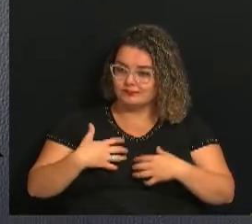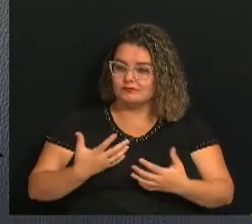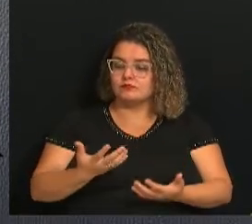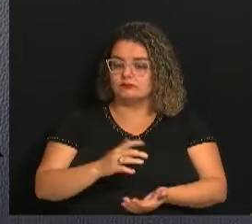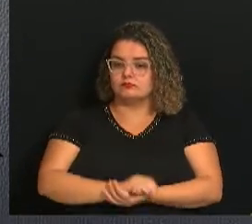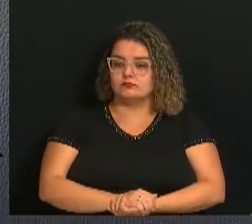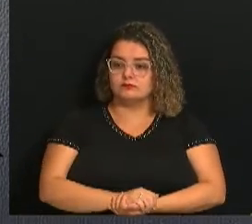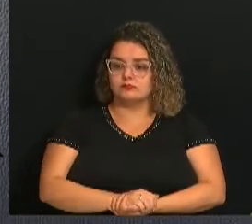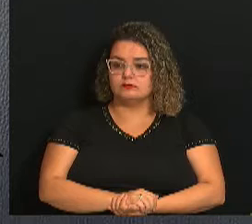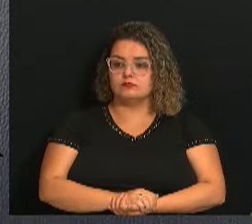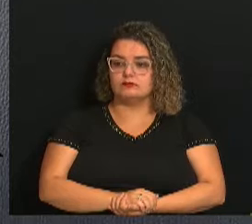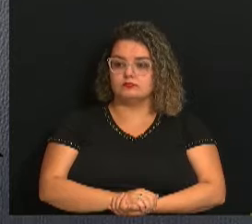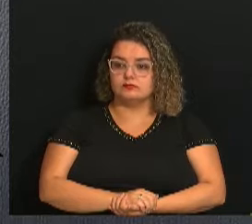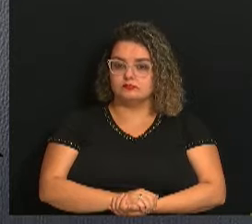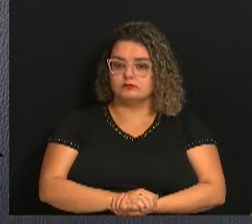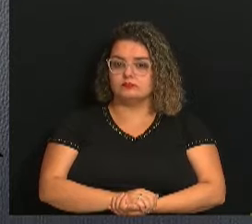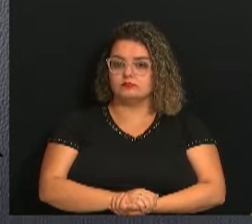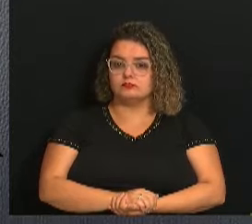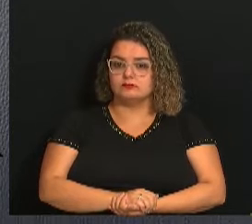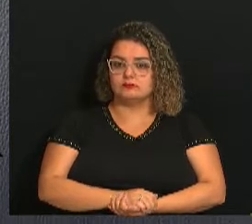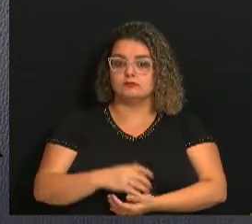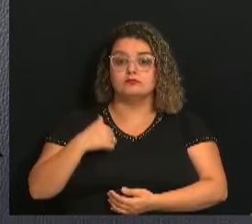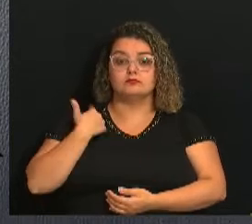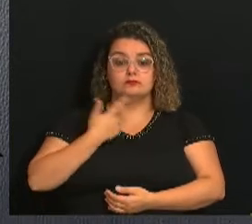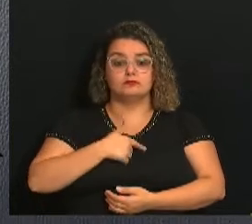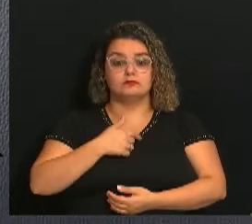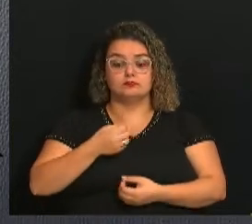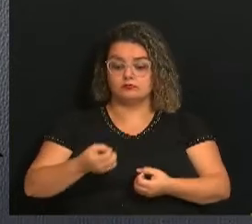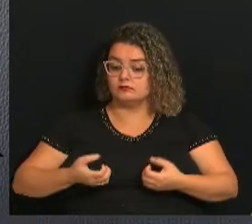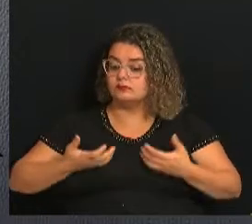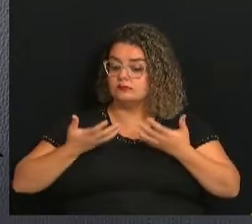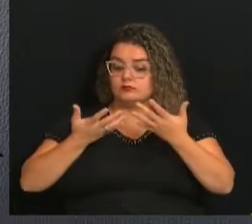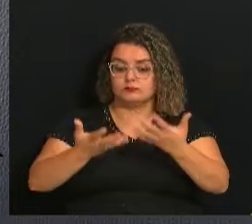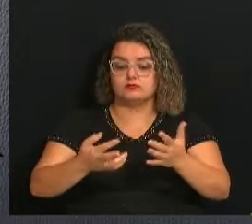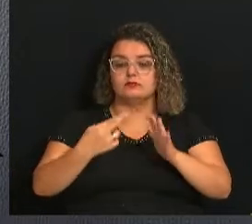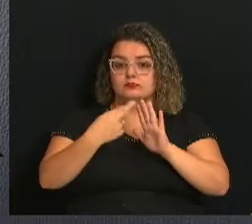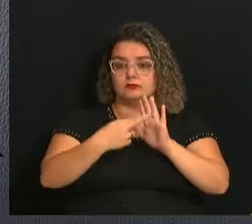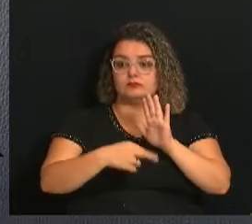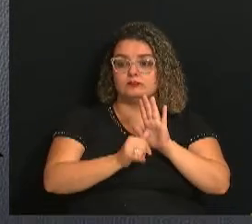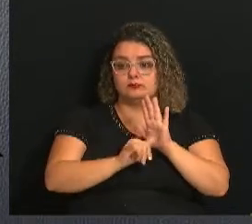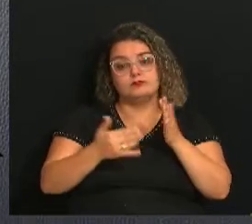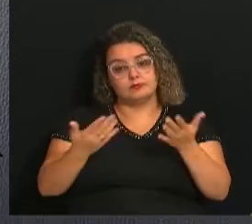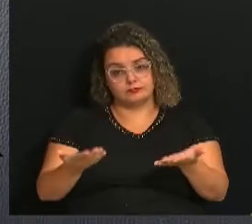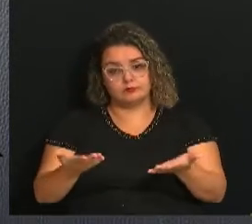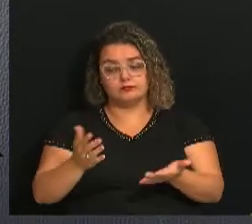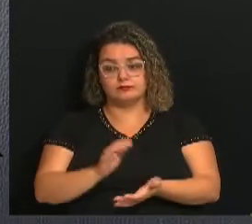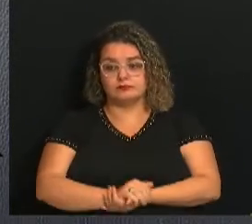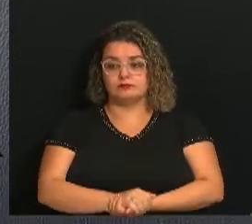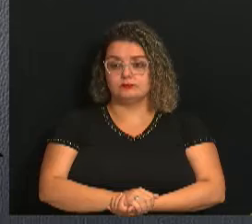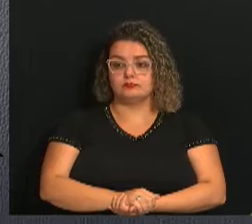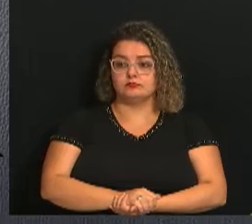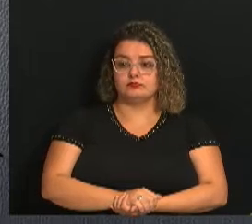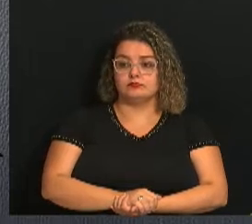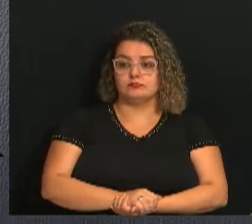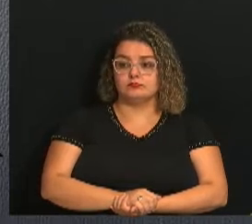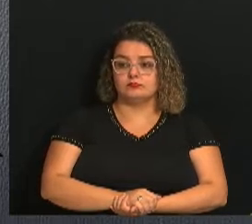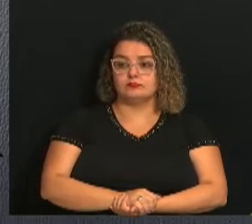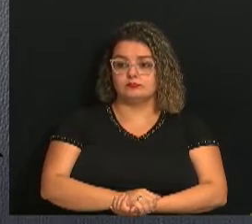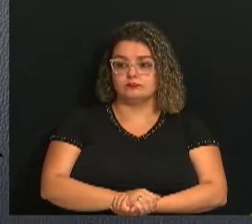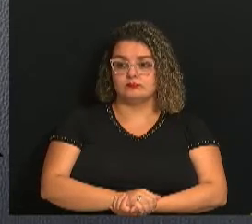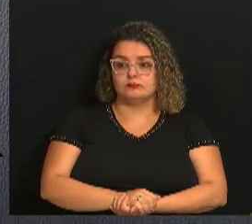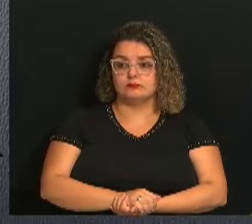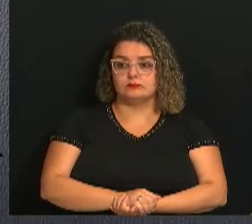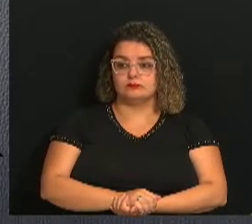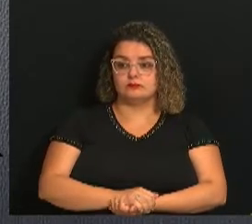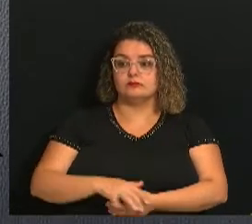ser um ponto que a gente vai ter que colocar no nosso relatório, sabe, Sônia? Inclusive, isso é muito presente em áreas como